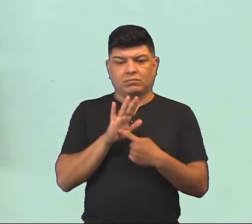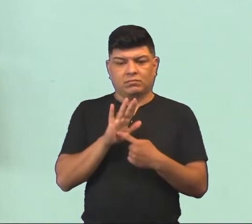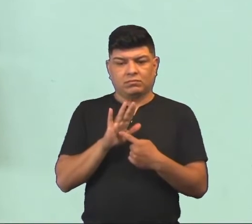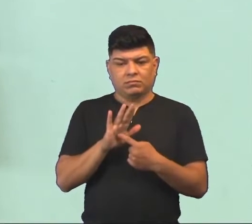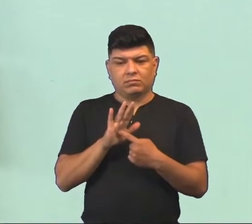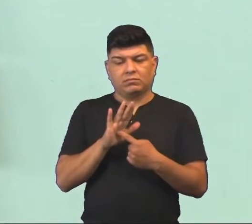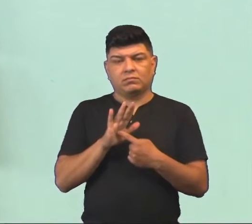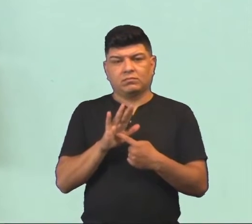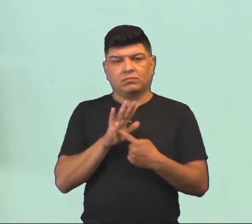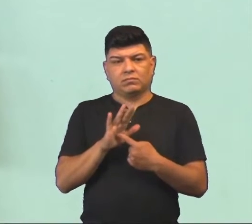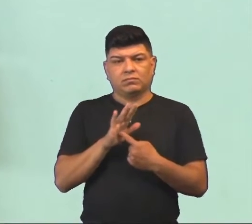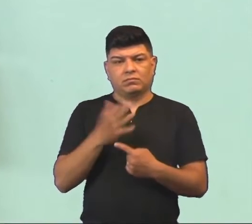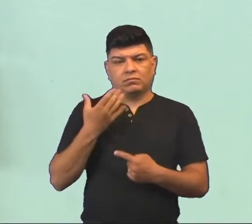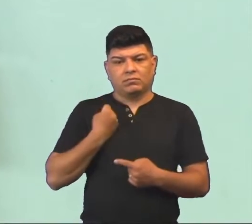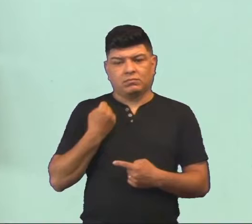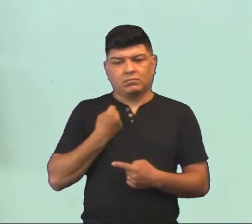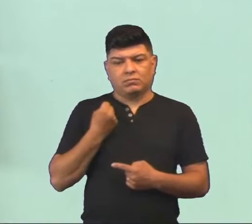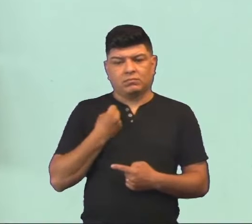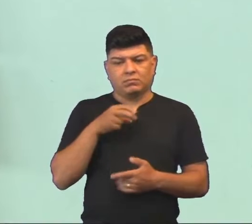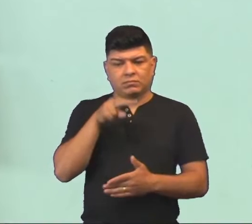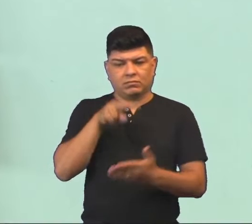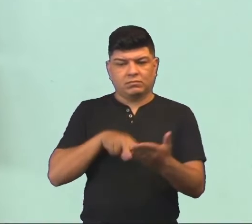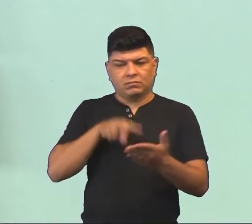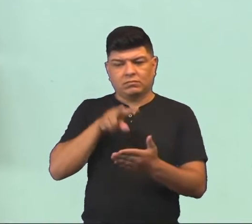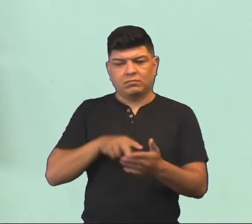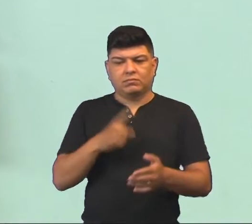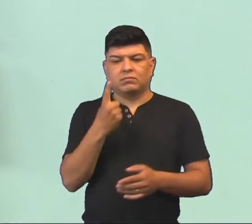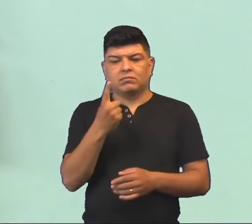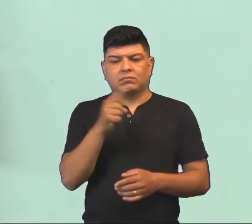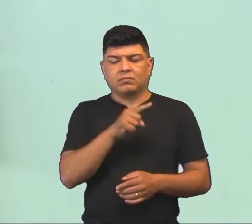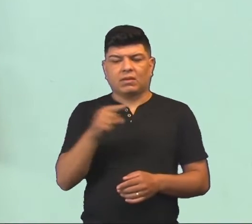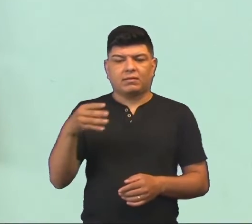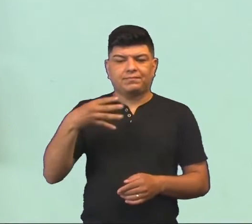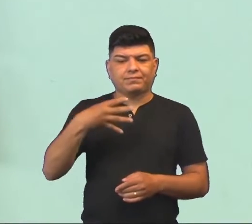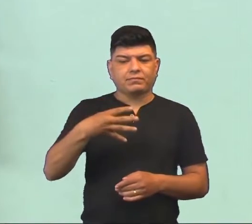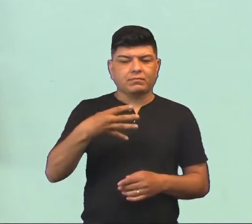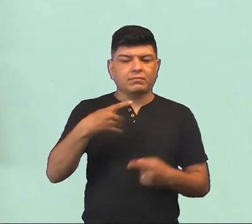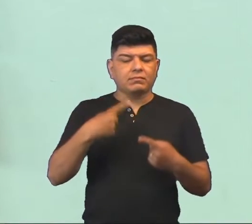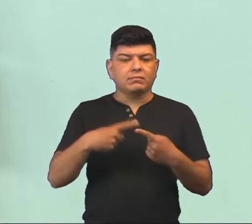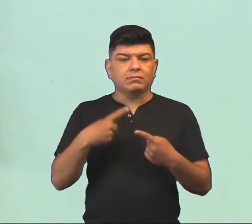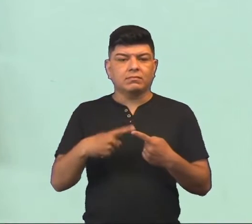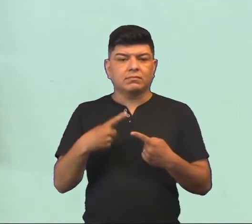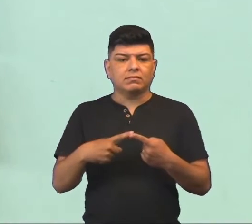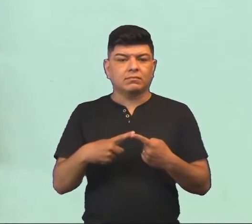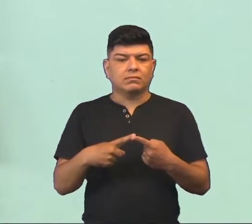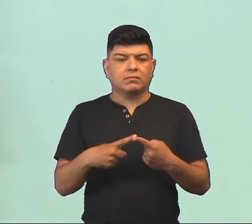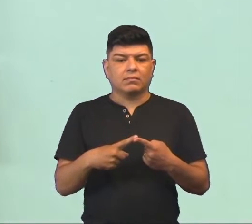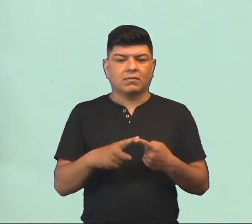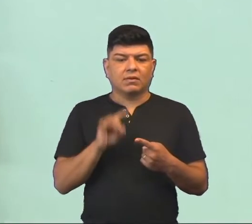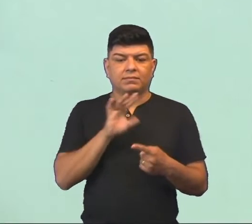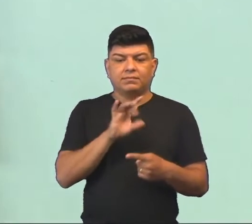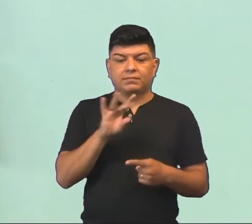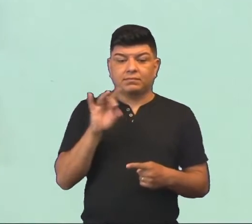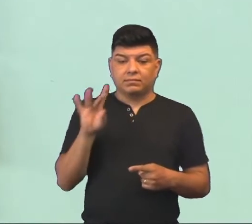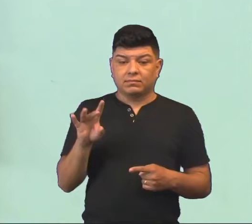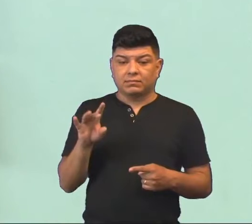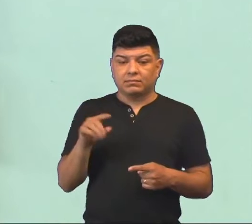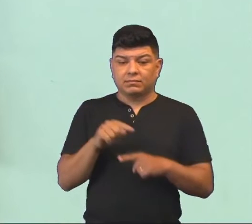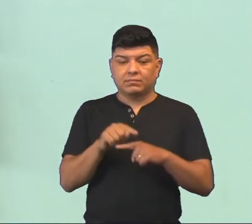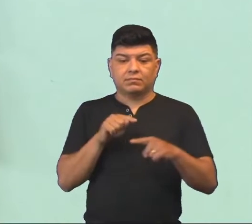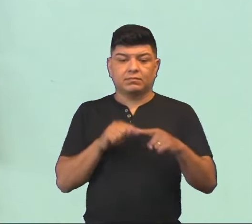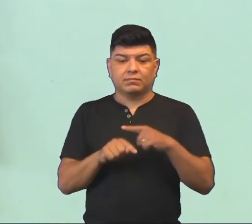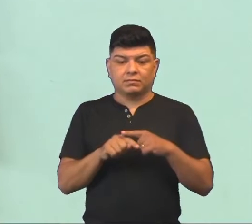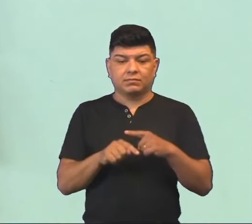por esse número que a gente lê como 1/4, porque é 1/4, cada parte dessa